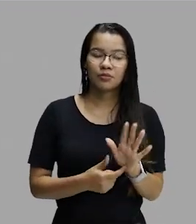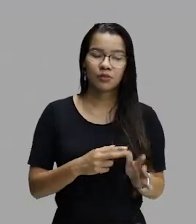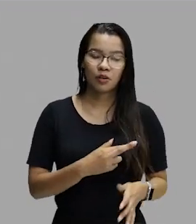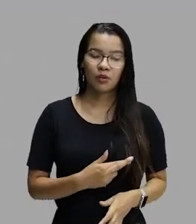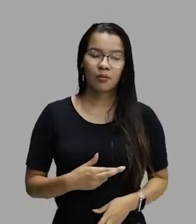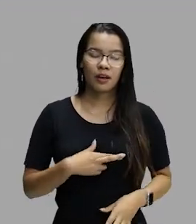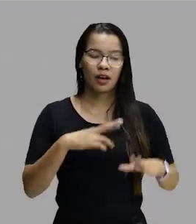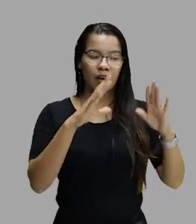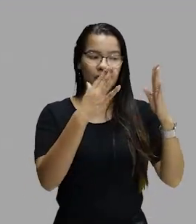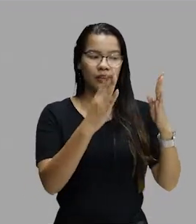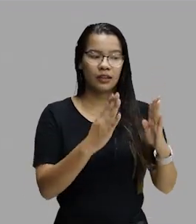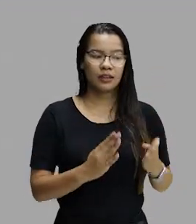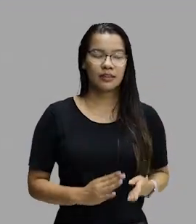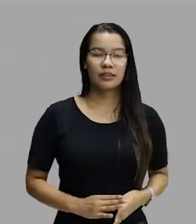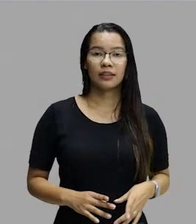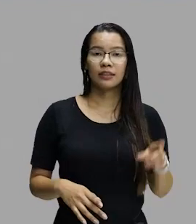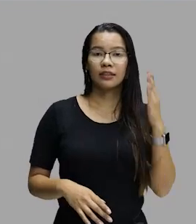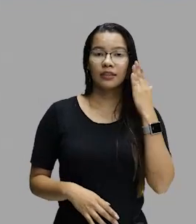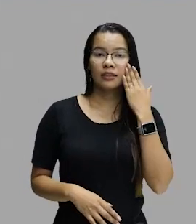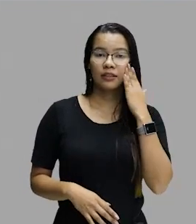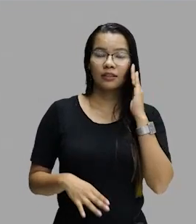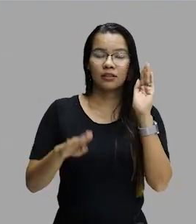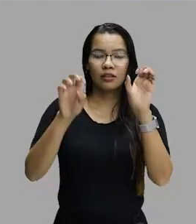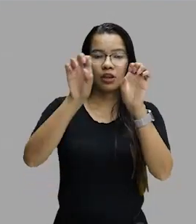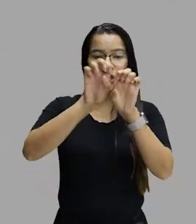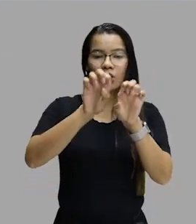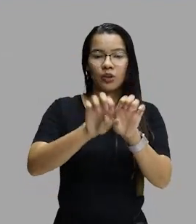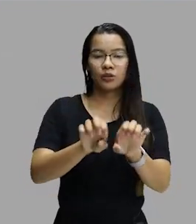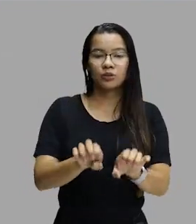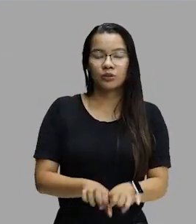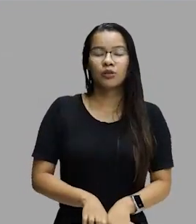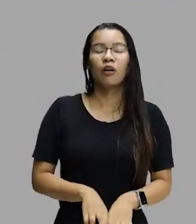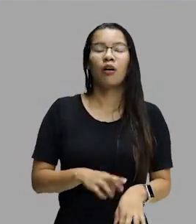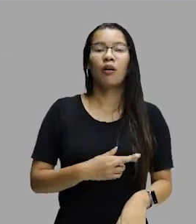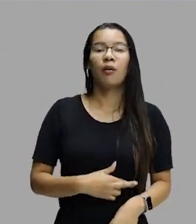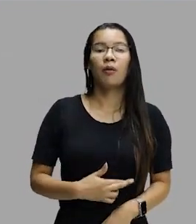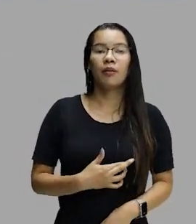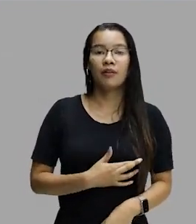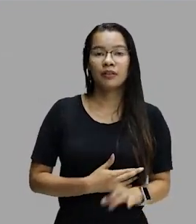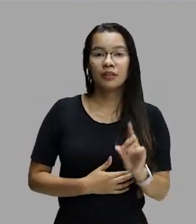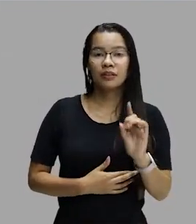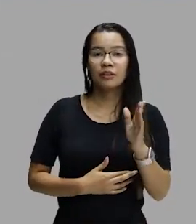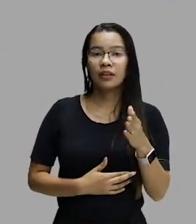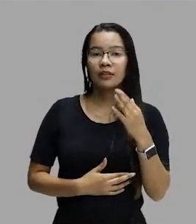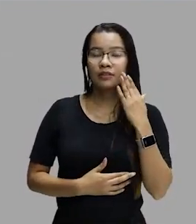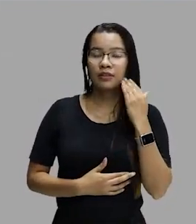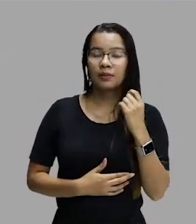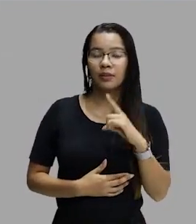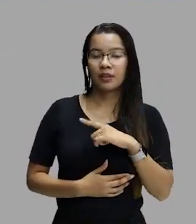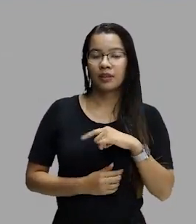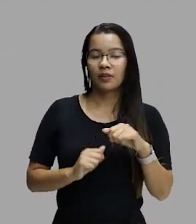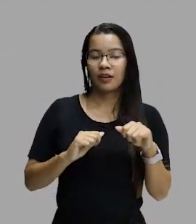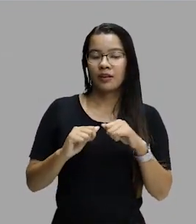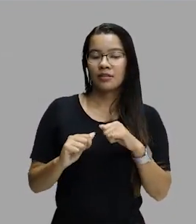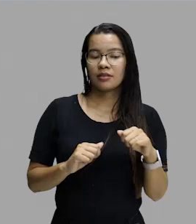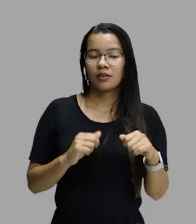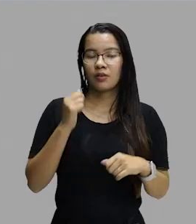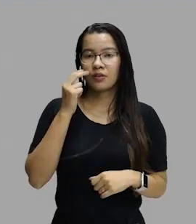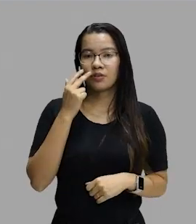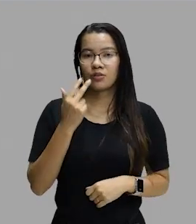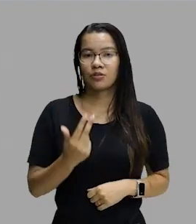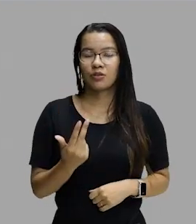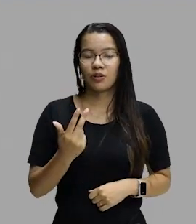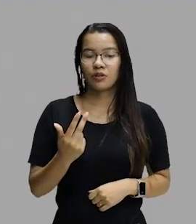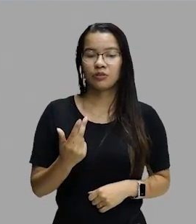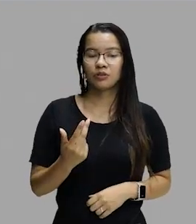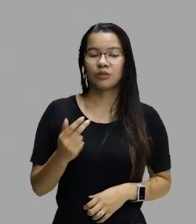desses romances. Então, você já sabe que eu tenho romance de ação, romance histórico, romance regionalista,